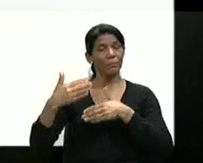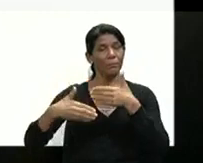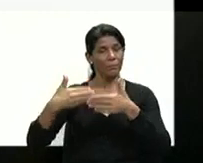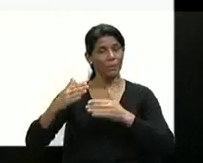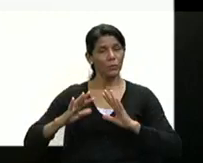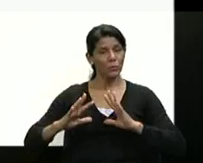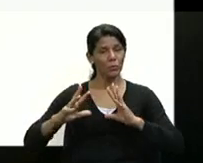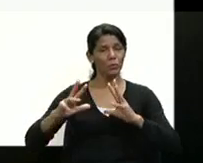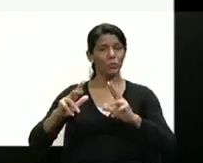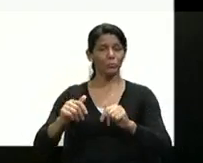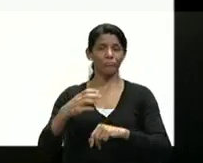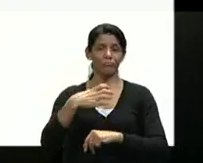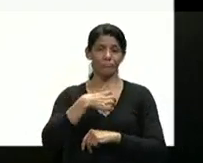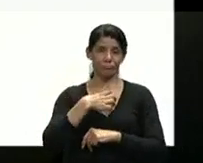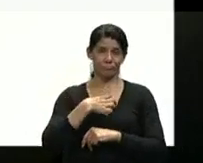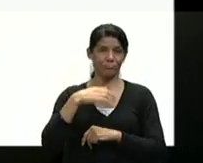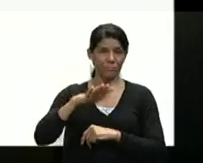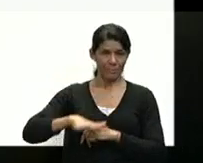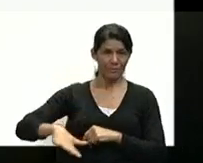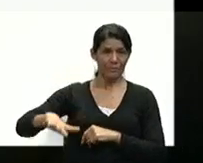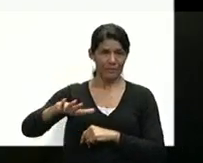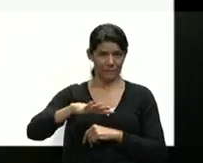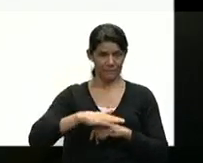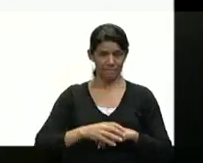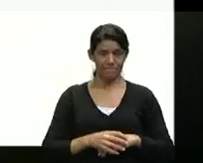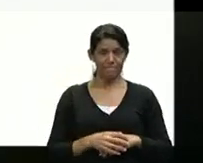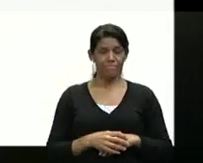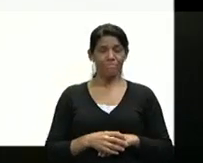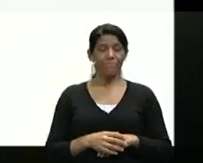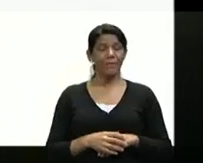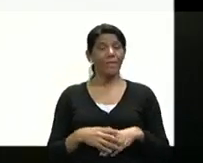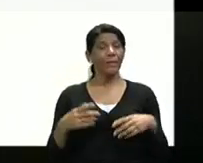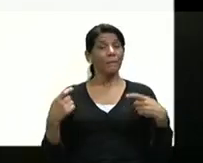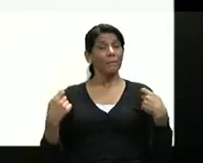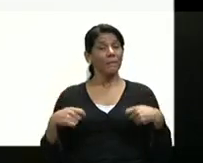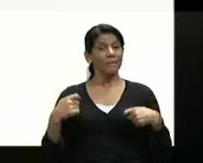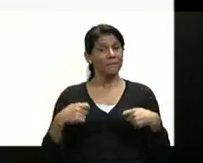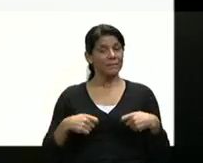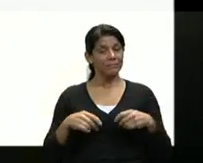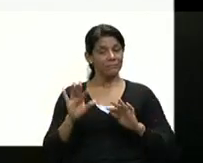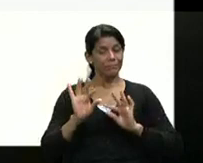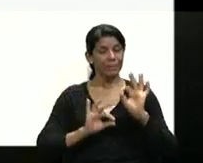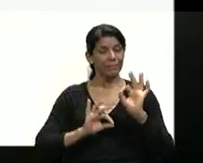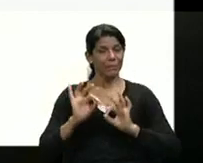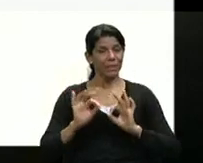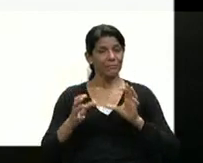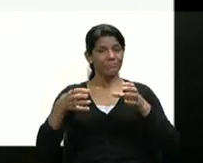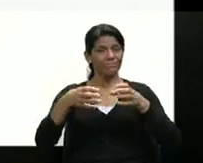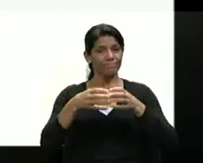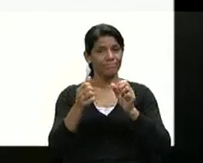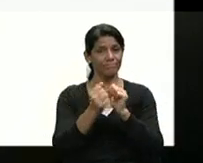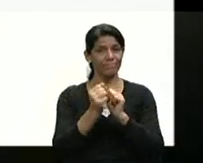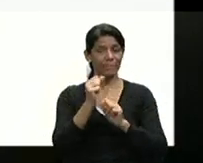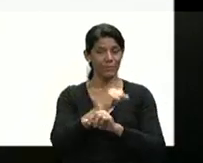de todas as formas nesse cenário. A ação ela tem que ser coordenada com a